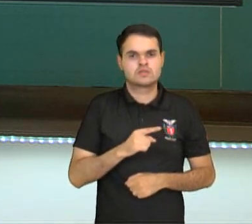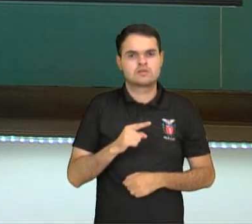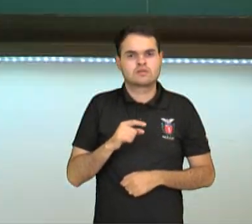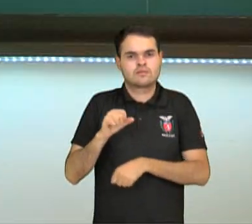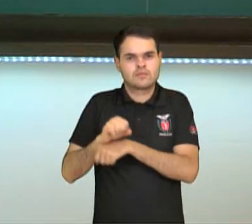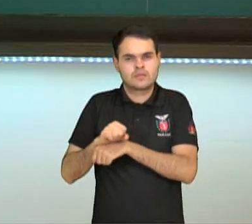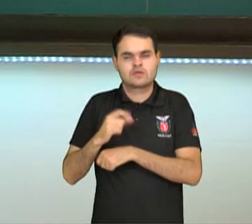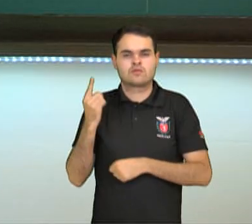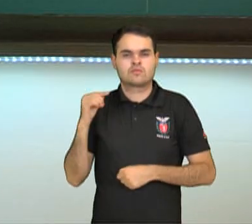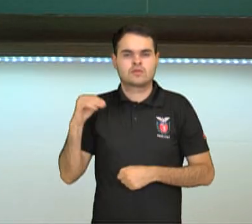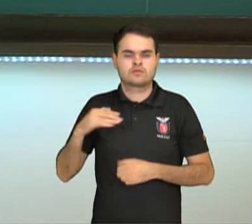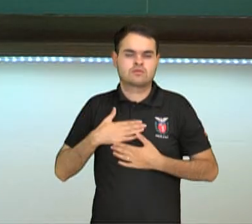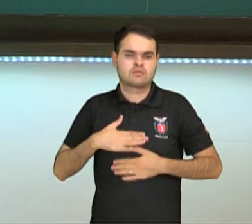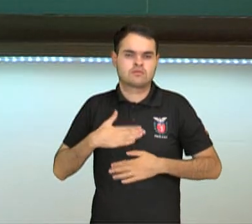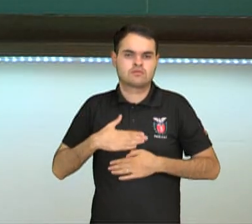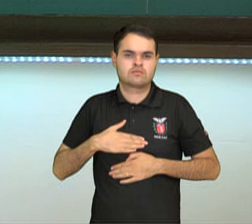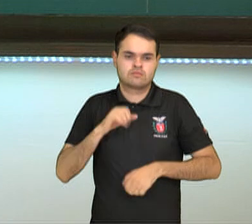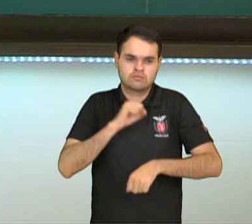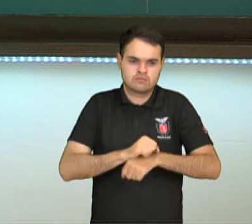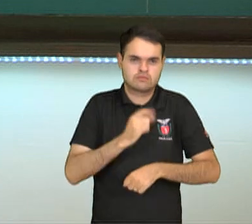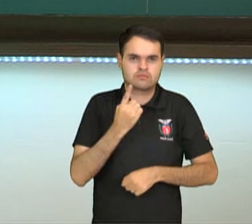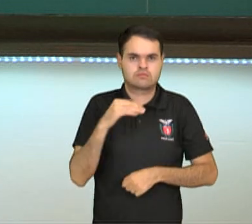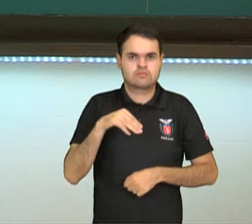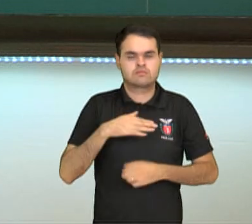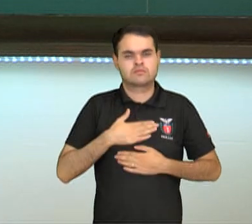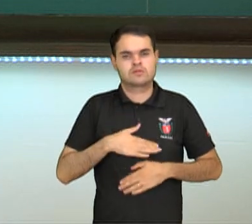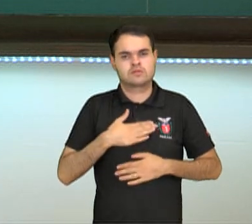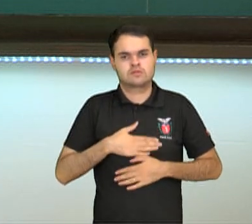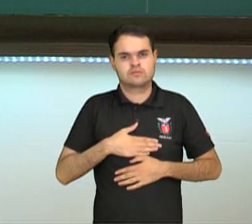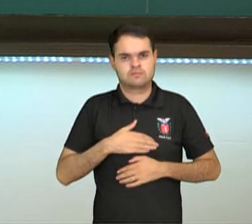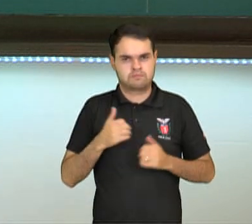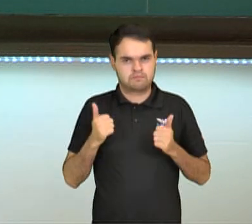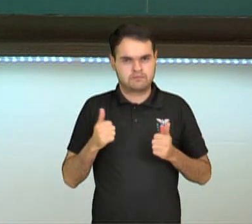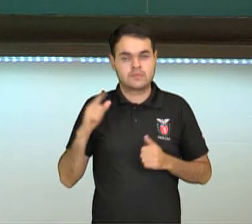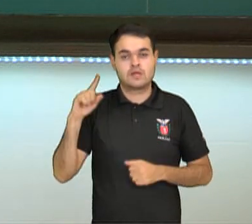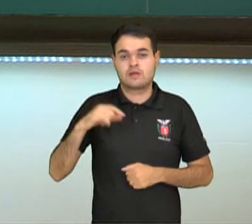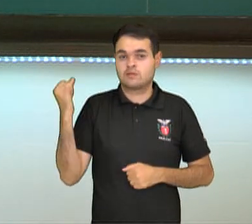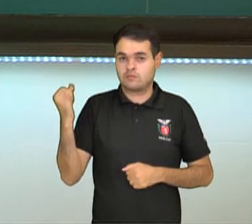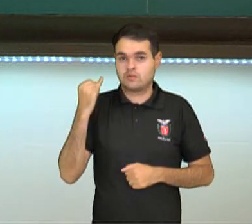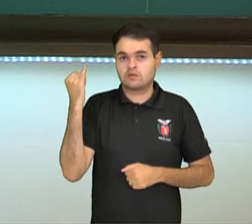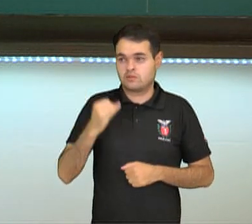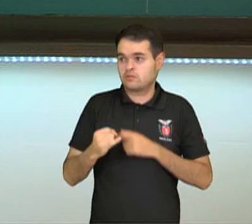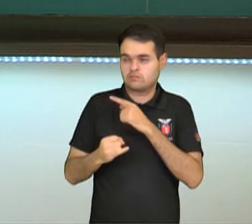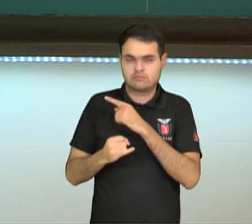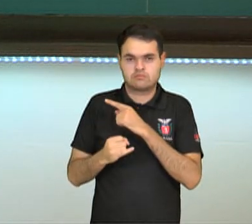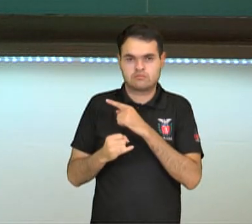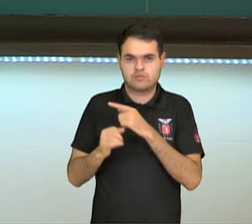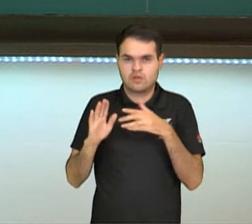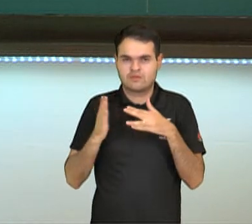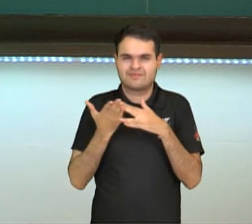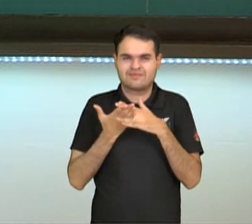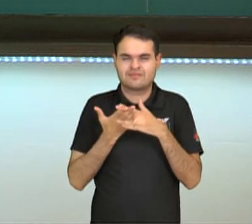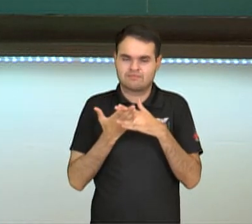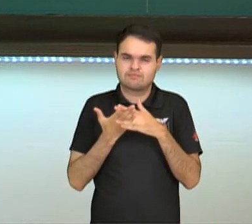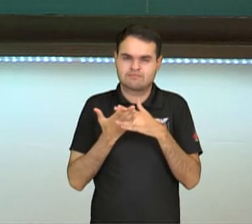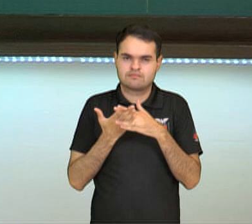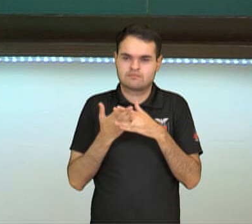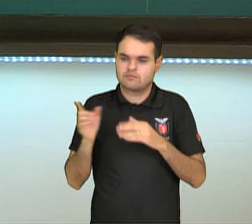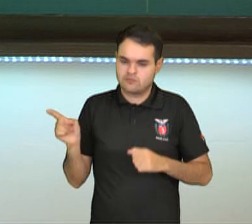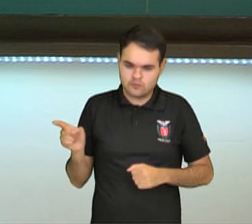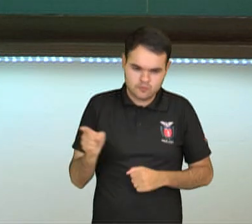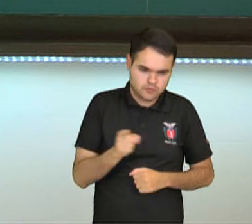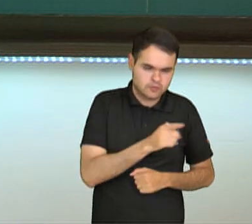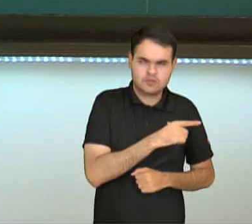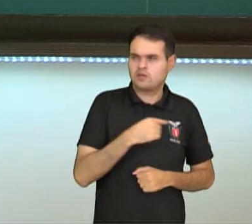fazendo um intervalinho entre elas. Muito importante você fazer esse intervalinho, tá? Talvez você diga assim,